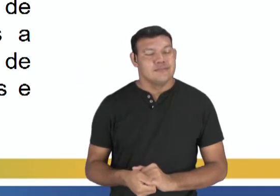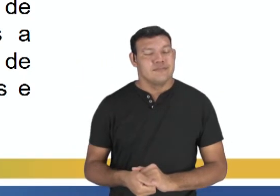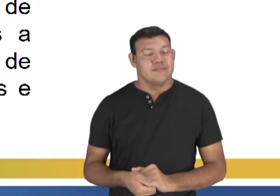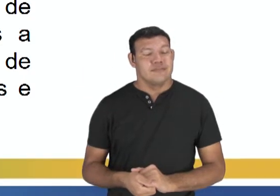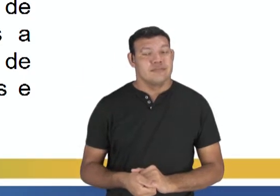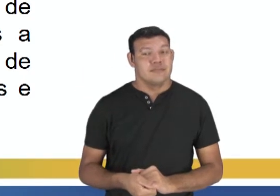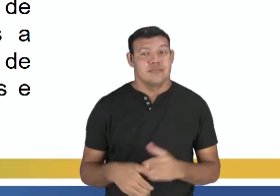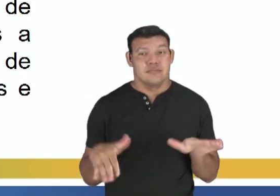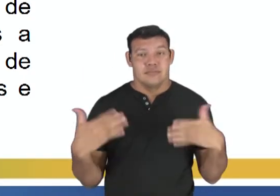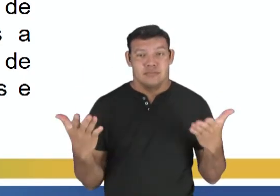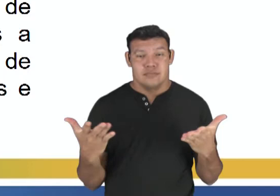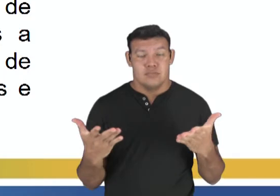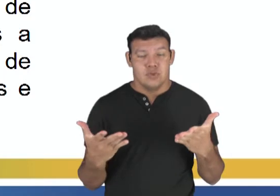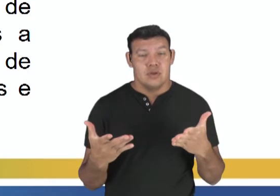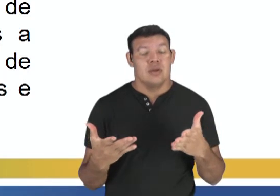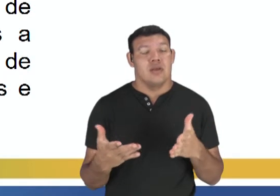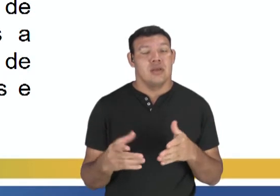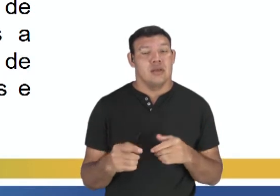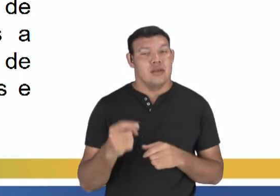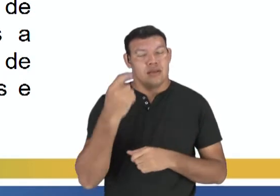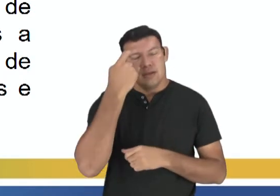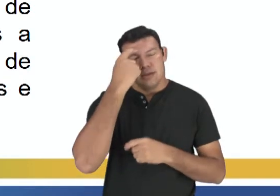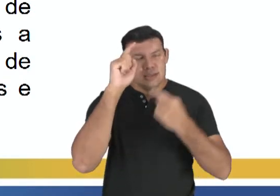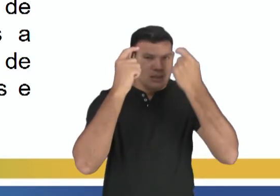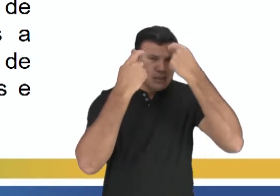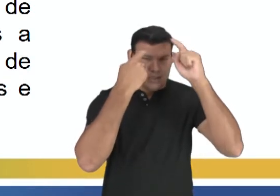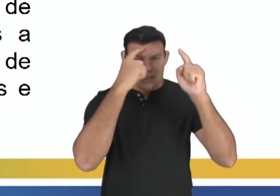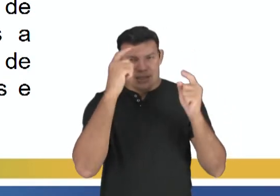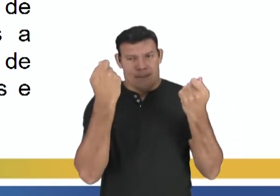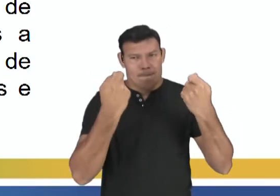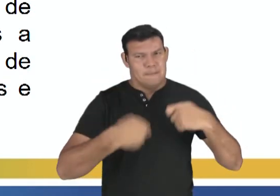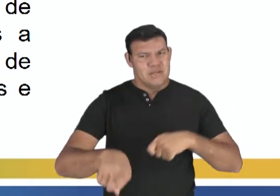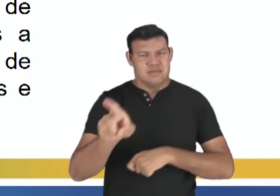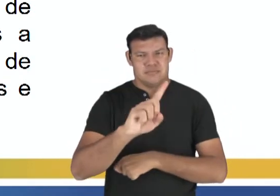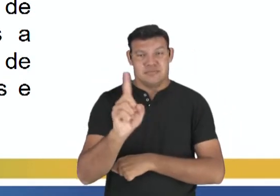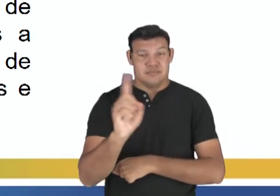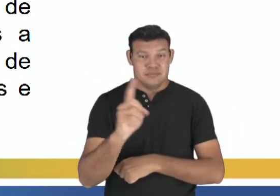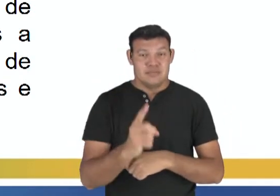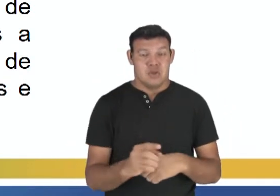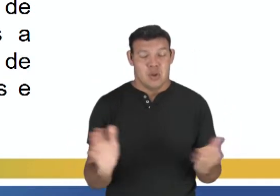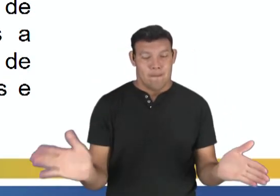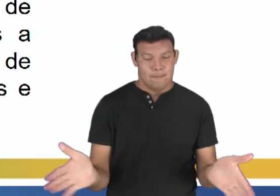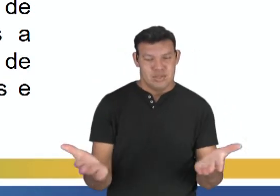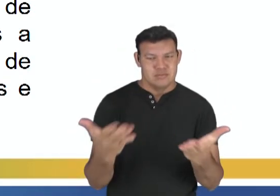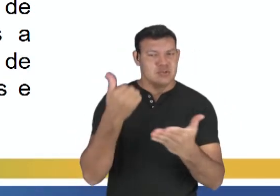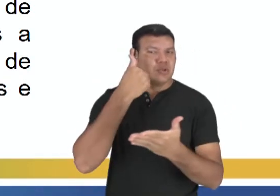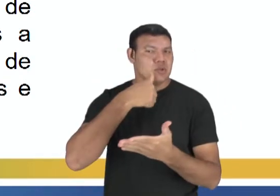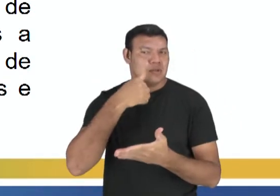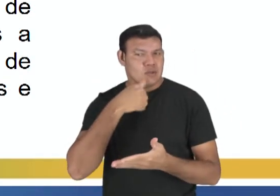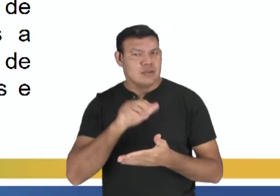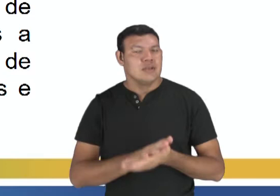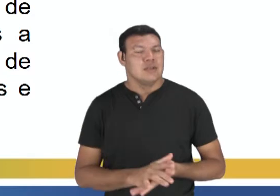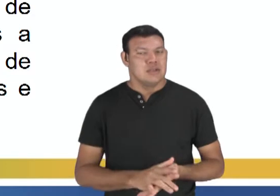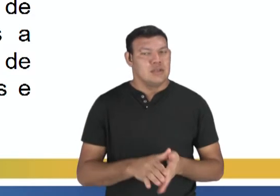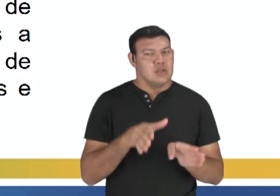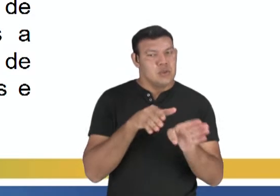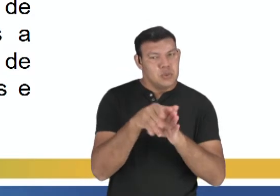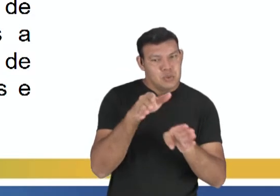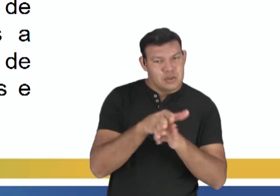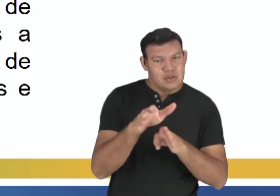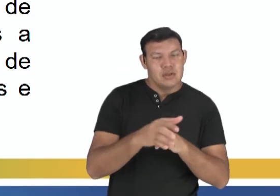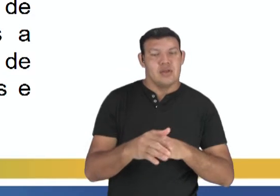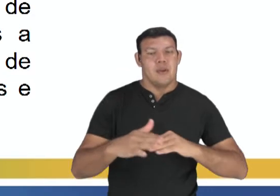irrefutável. Assim, construiu-se a ideia de que não havia necessidade de incentivar as mulheres a seguirem